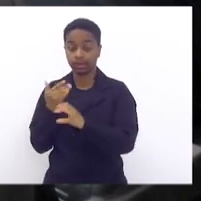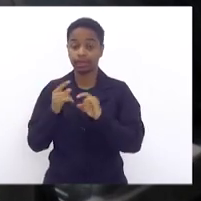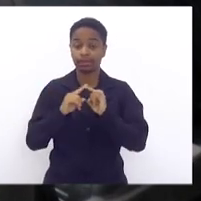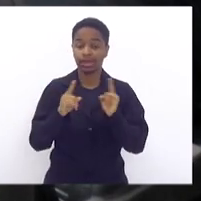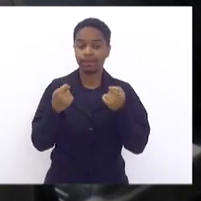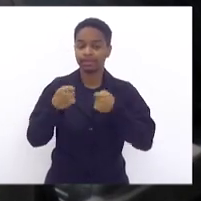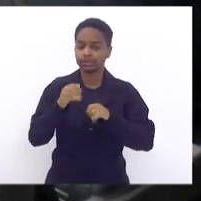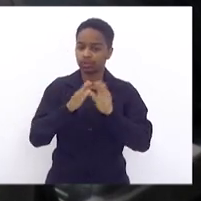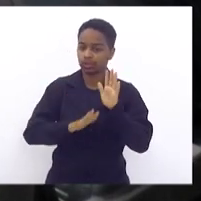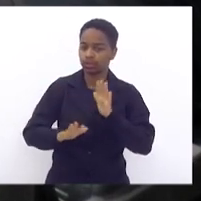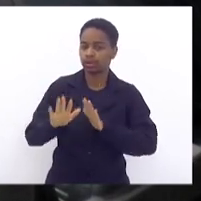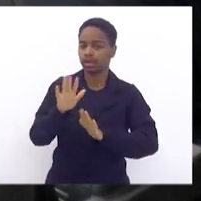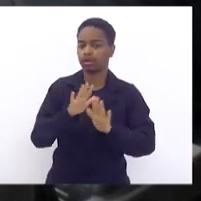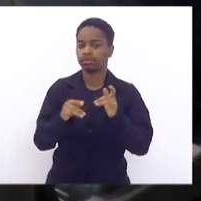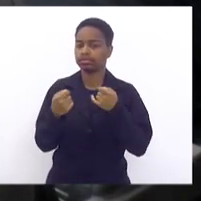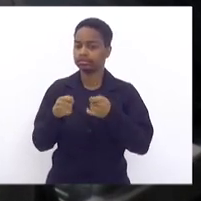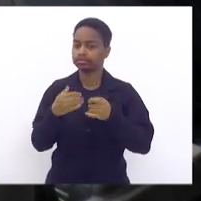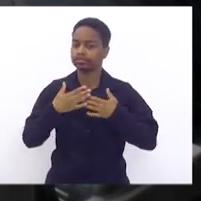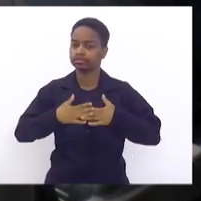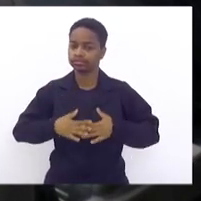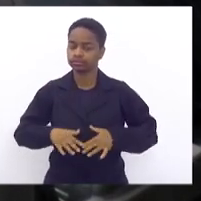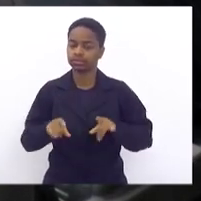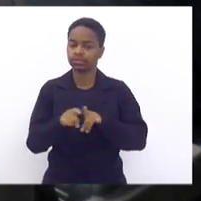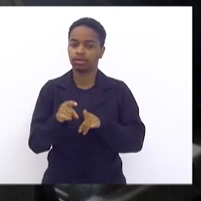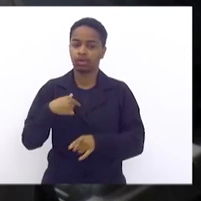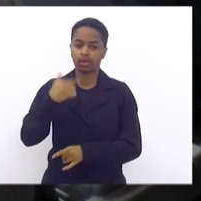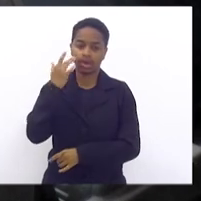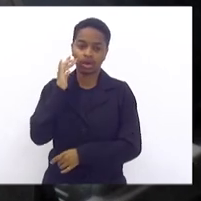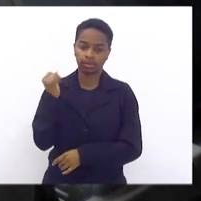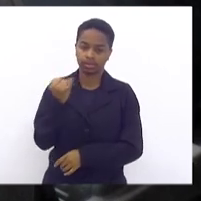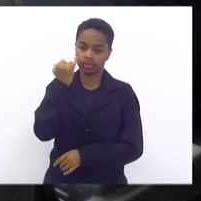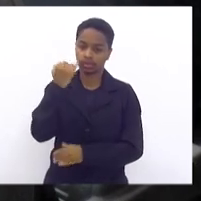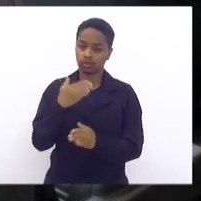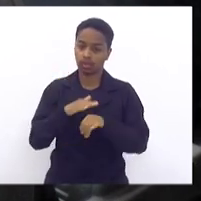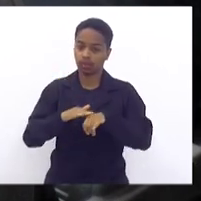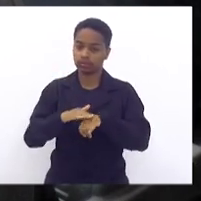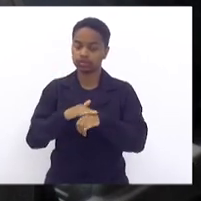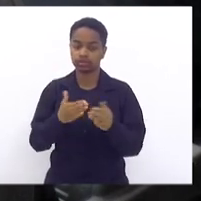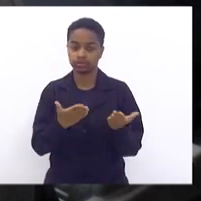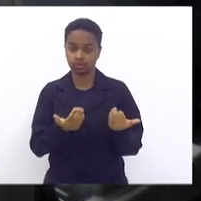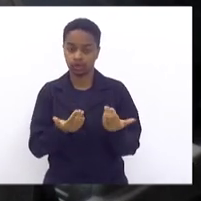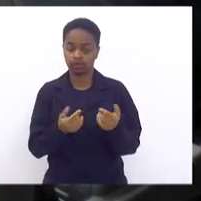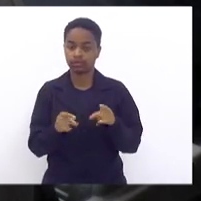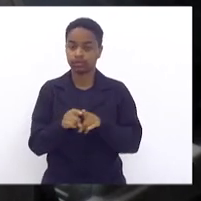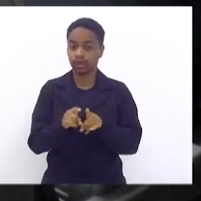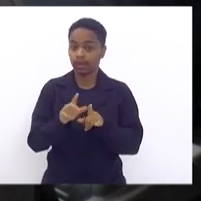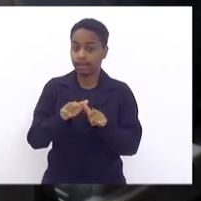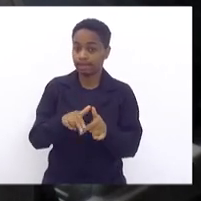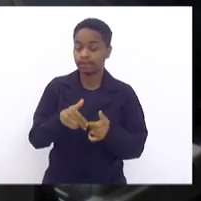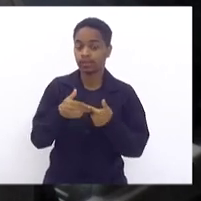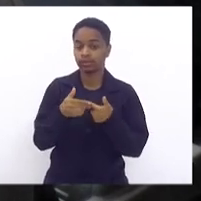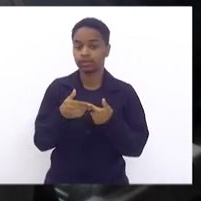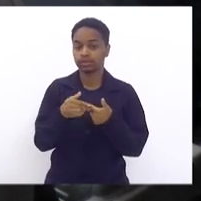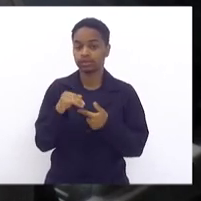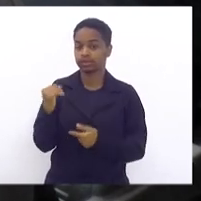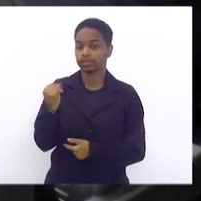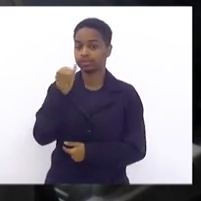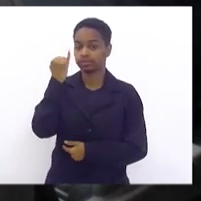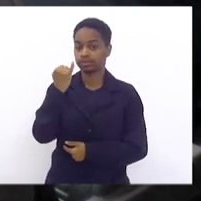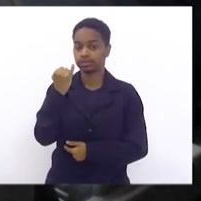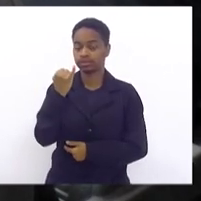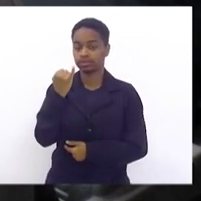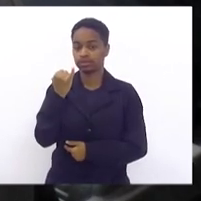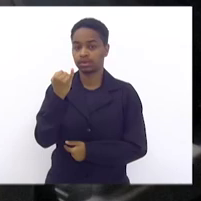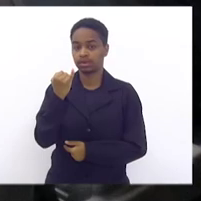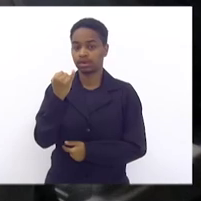essa cautela, esse cuidado, que eu acho que é relevante a gente conversar com os nossos jovens, por isso tão é relevante que isso vá